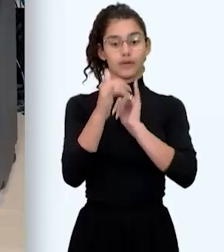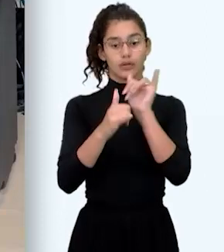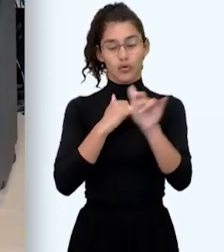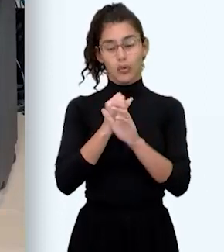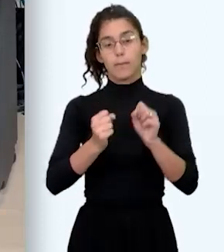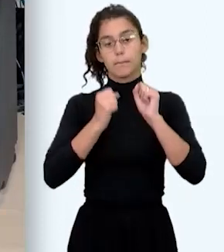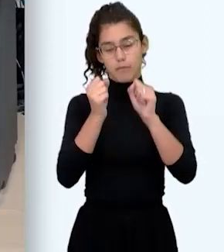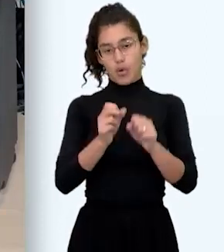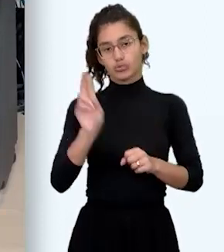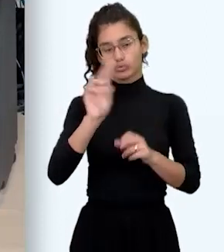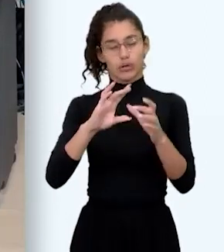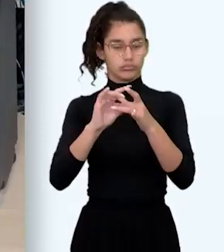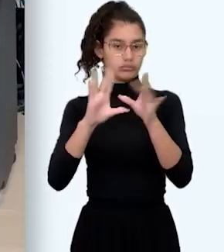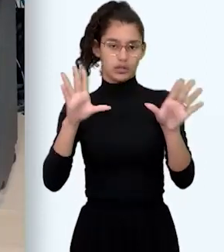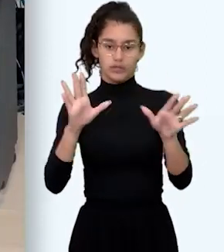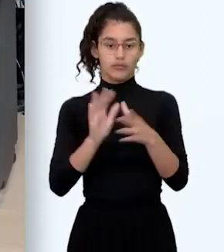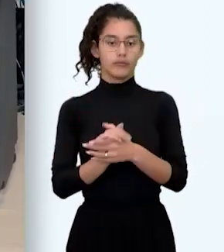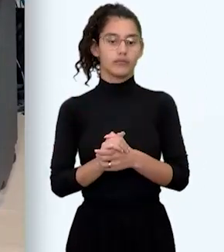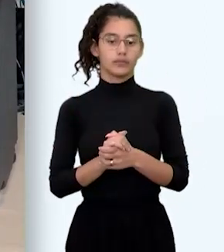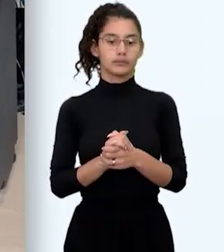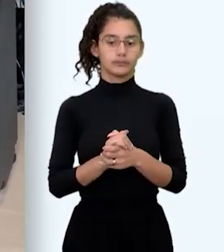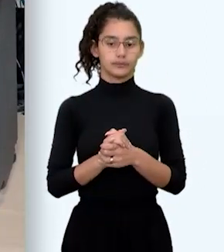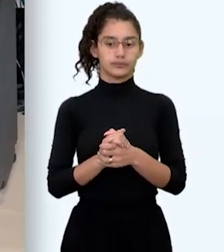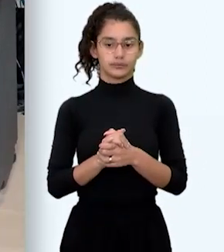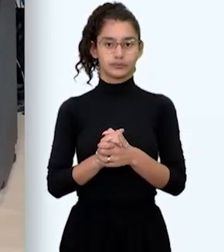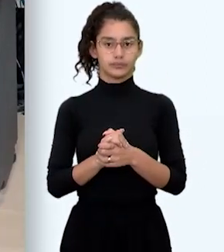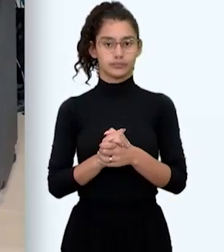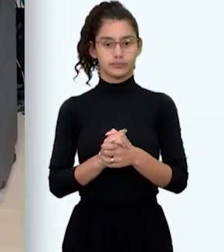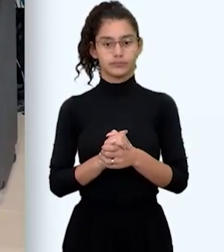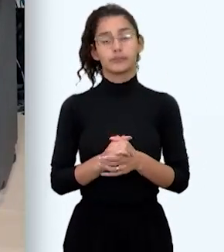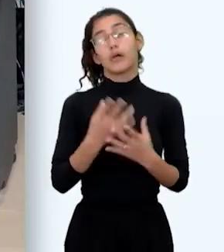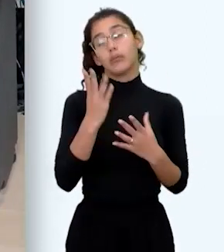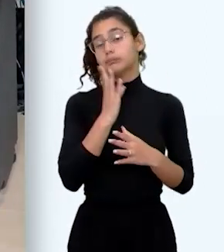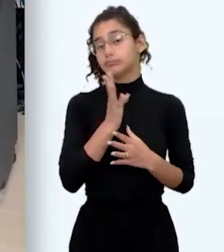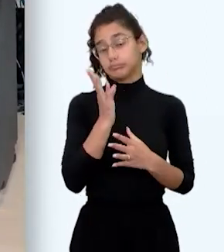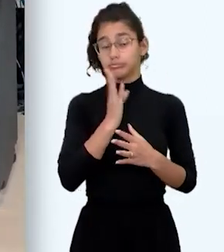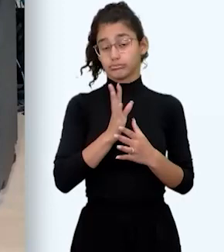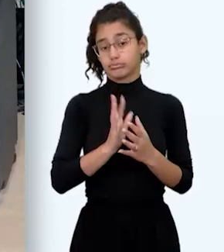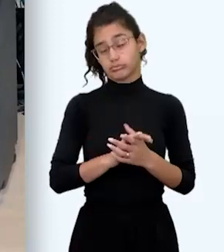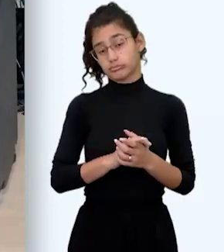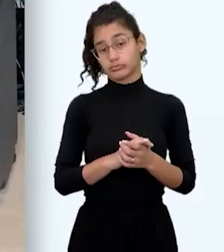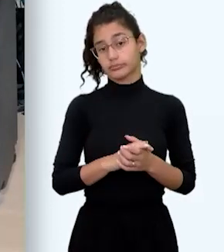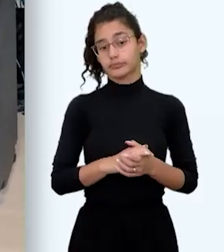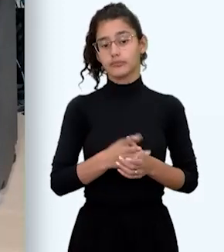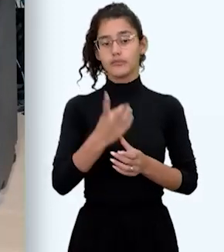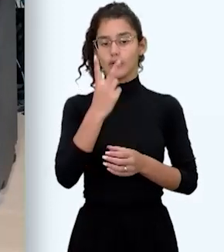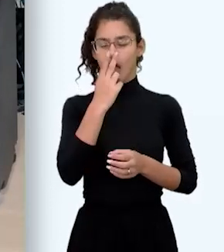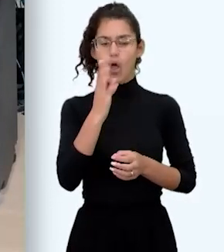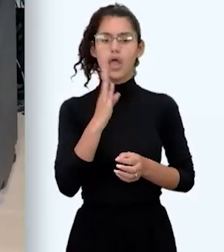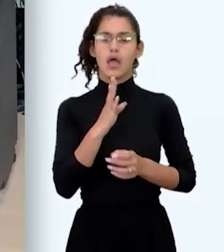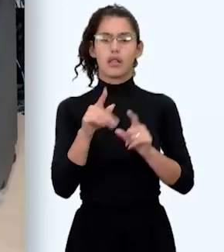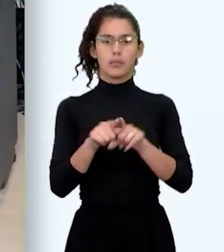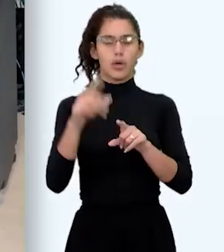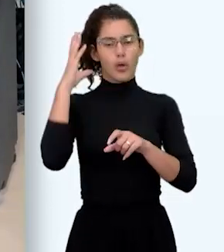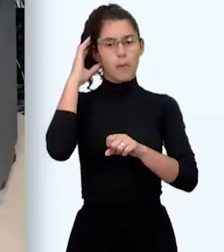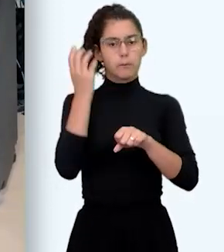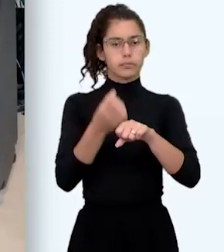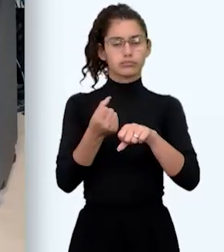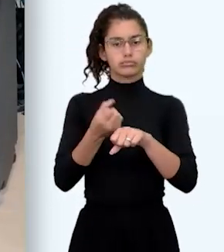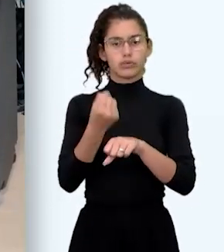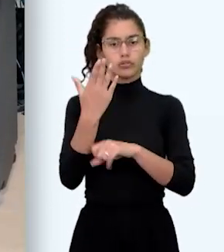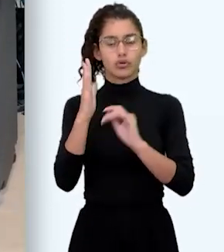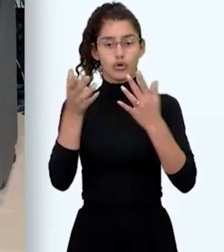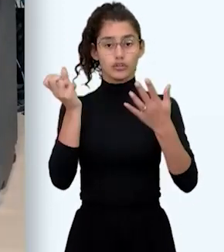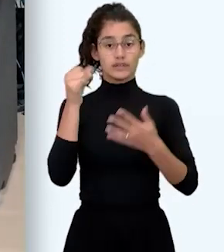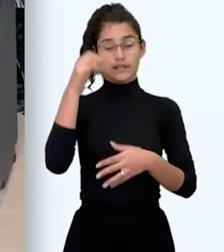direitos autorais, né? E é legal, assim, eu acho que o legal do podcast hoje é assim, se